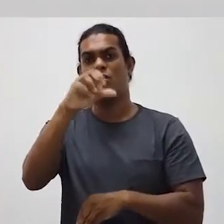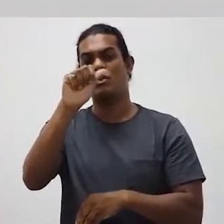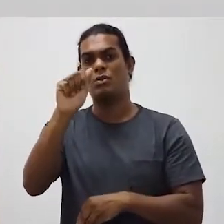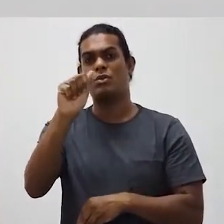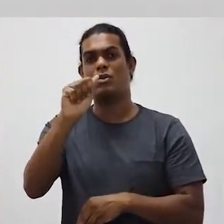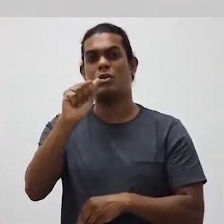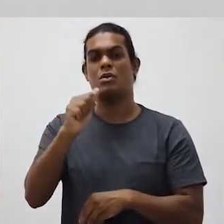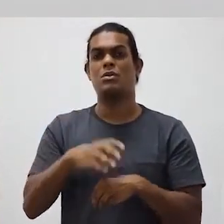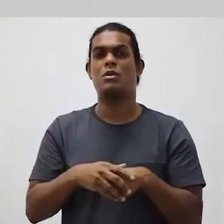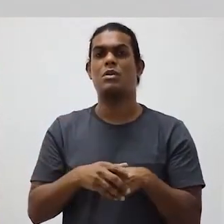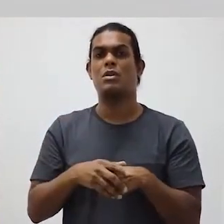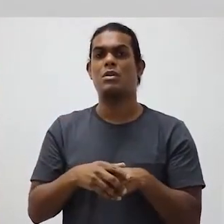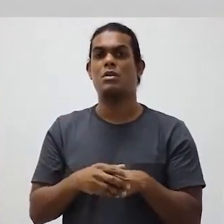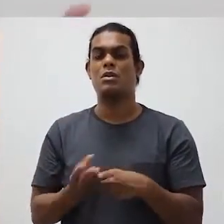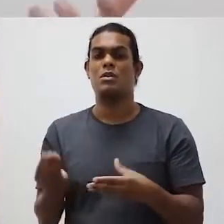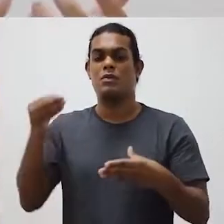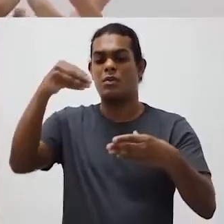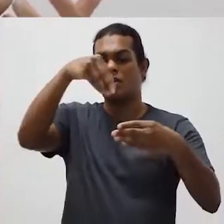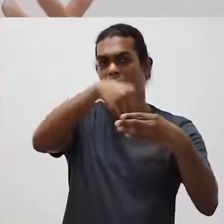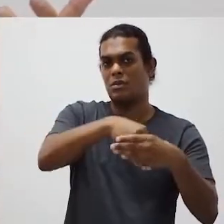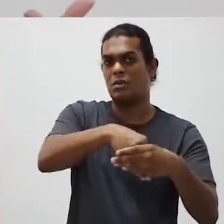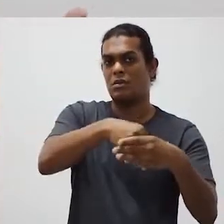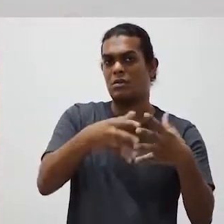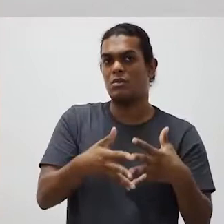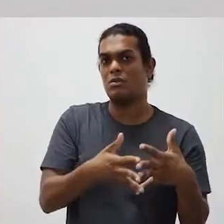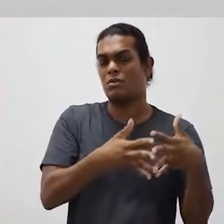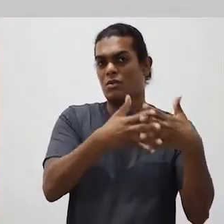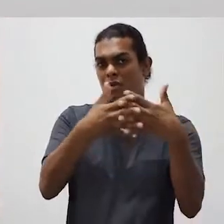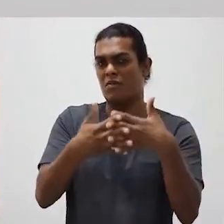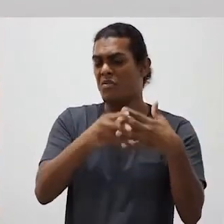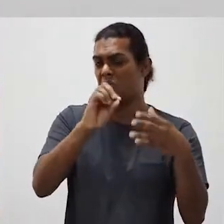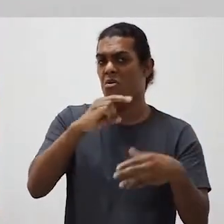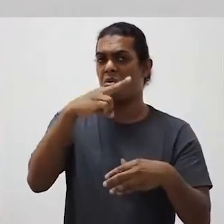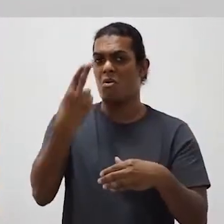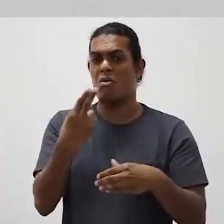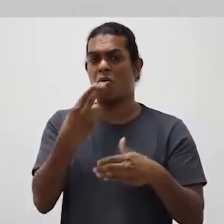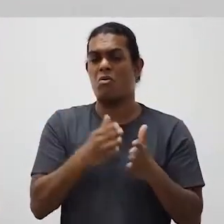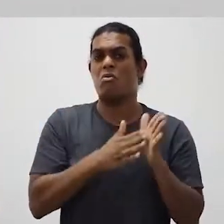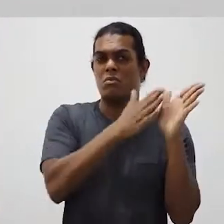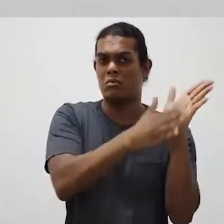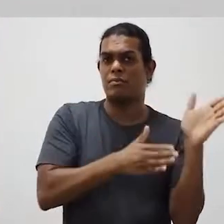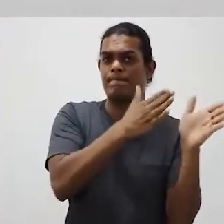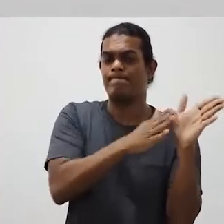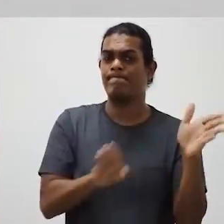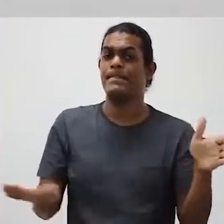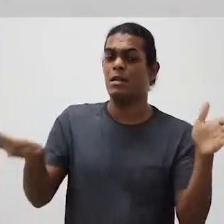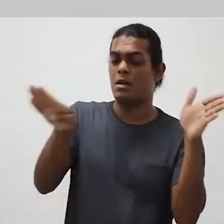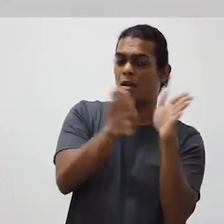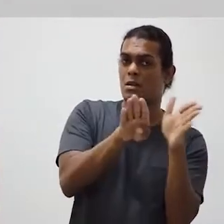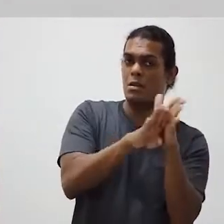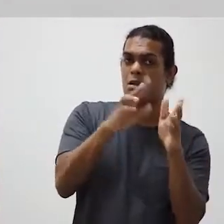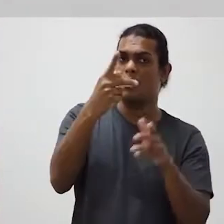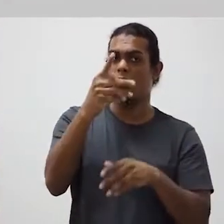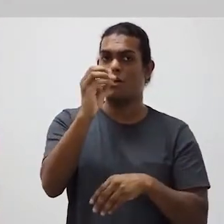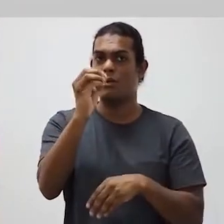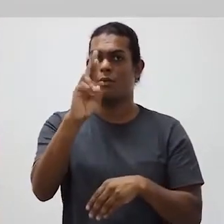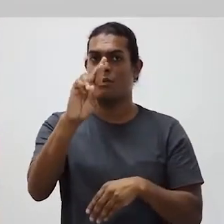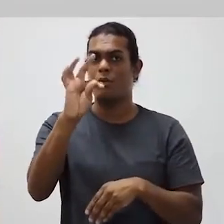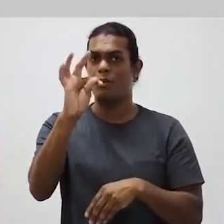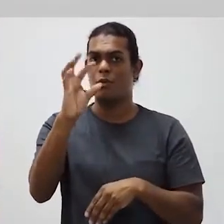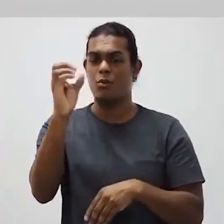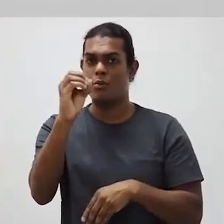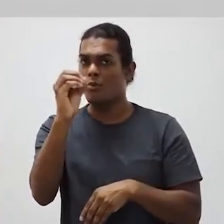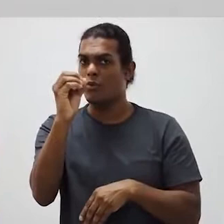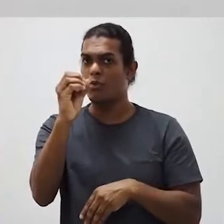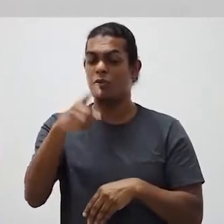vai abastecer ao transporte ferroviário, e do transporte ferroviário já vem diretamente para o porto. Do porto vai através de esteira para o